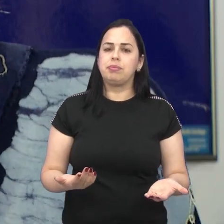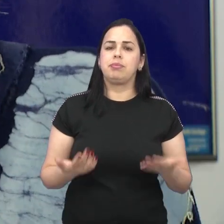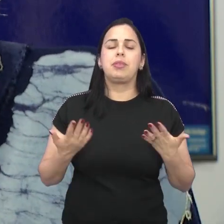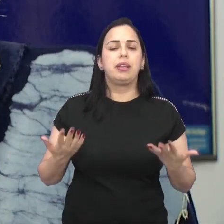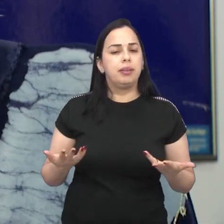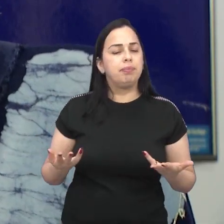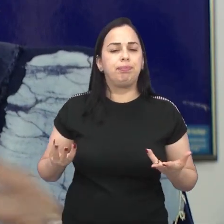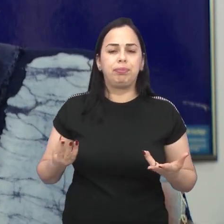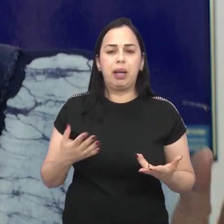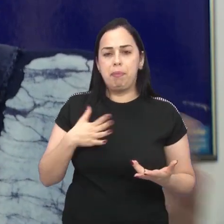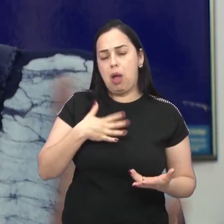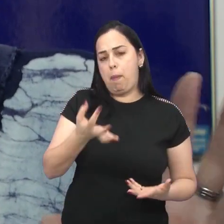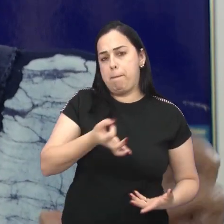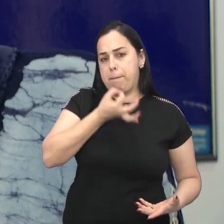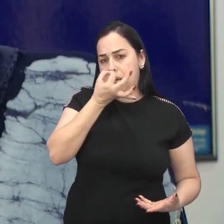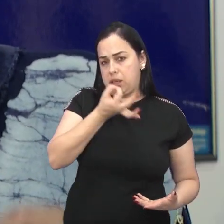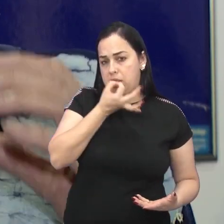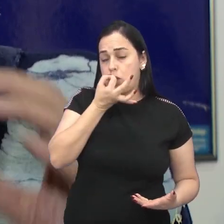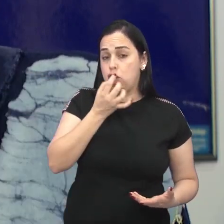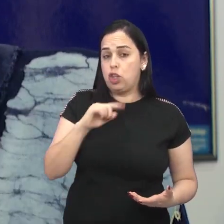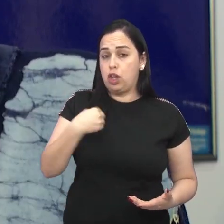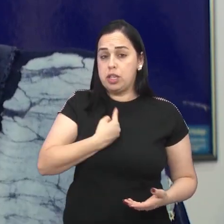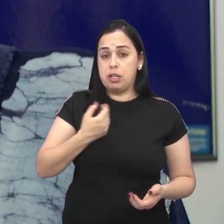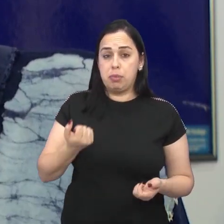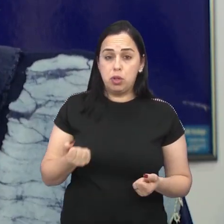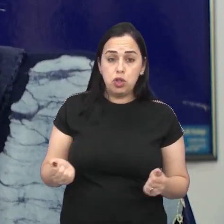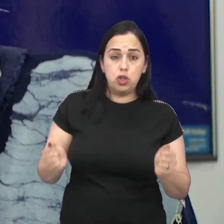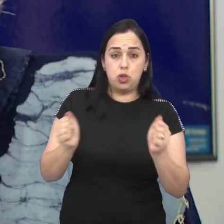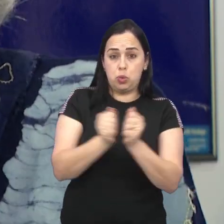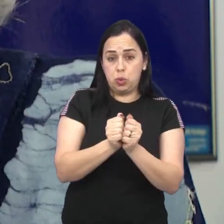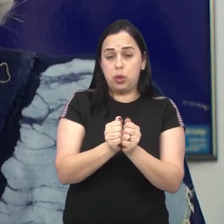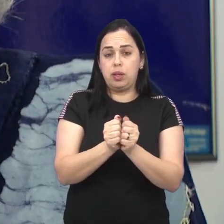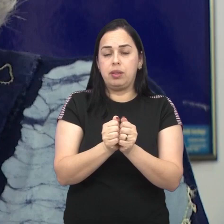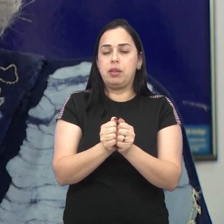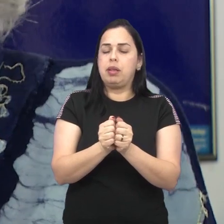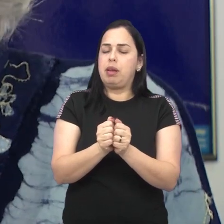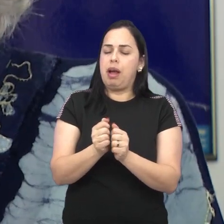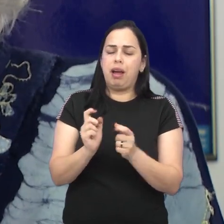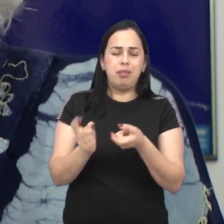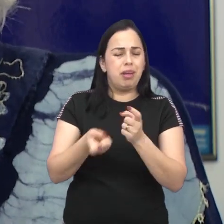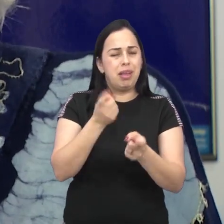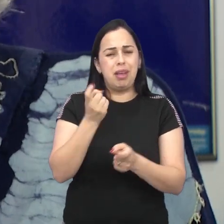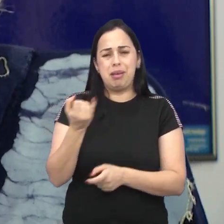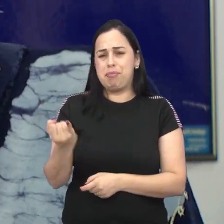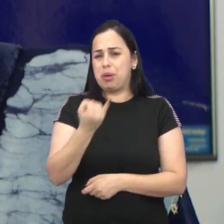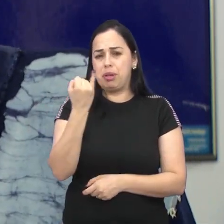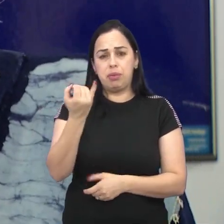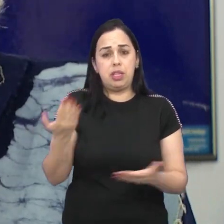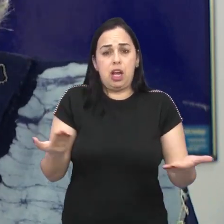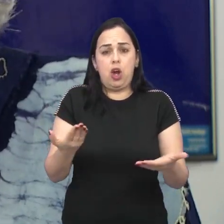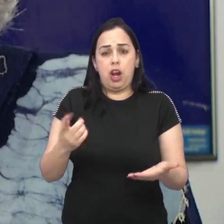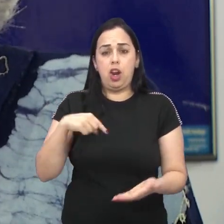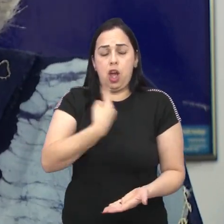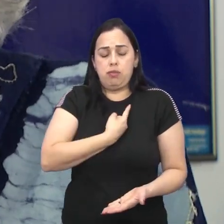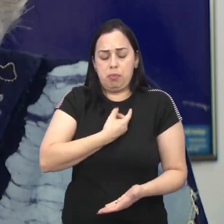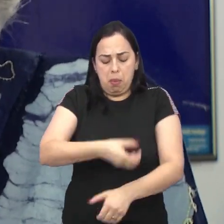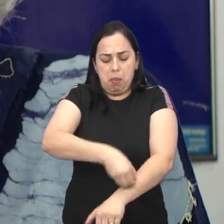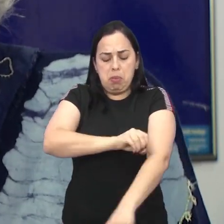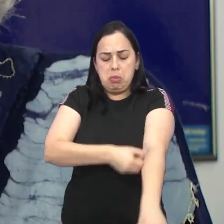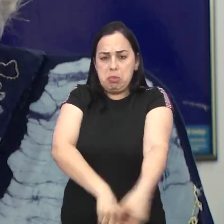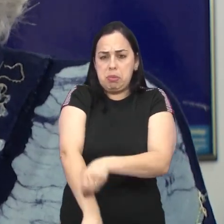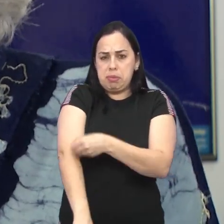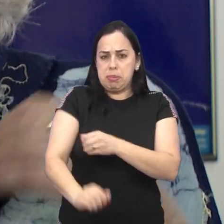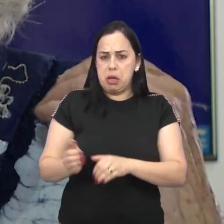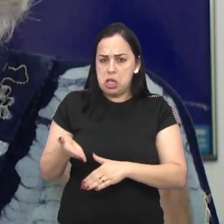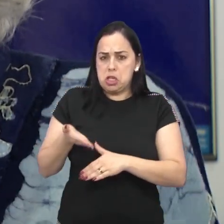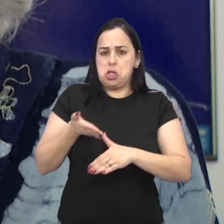envolva uma excelência. Então eu acho que estamos aí juntos, achei muito importante essa reunião, vamos